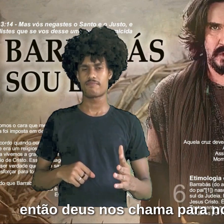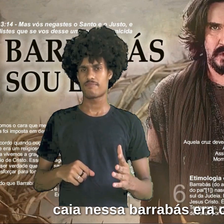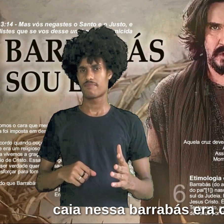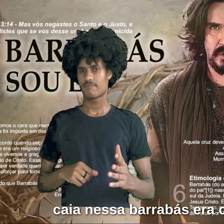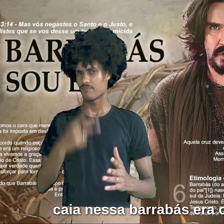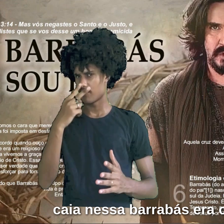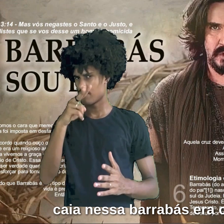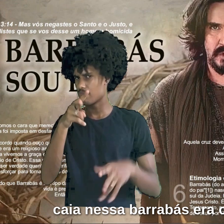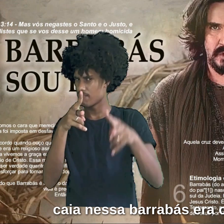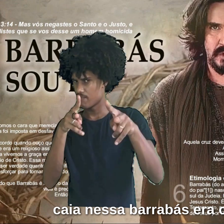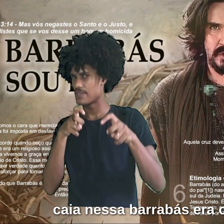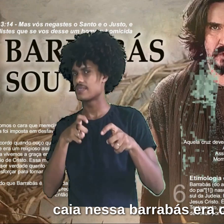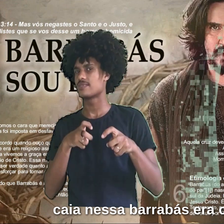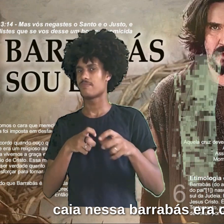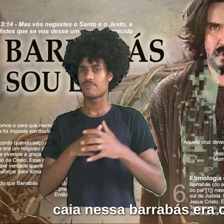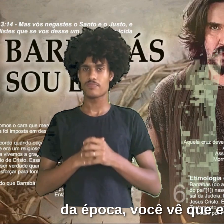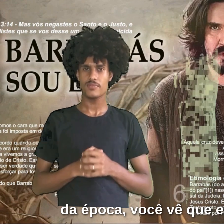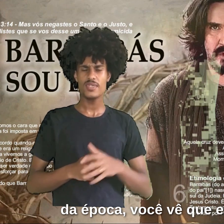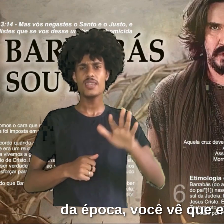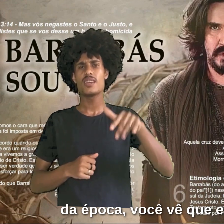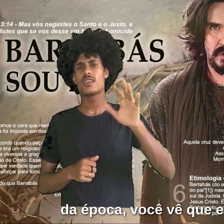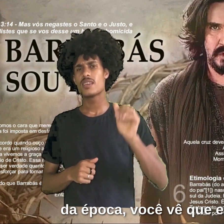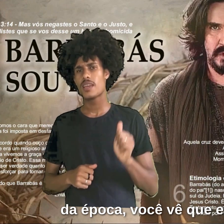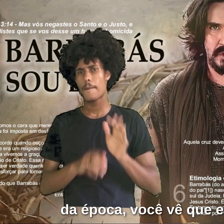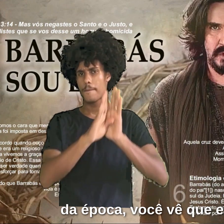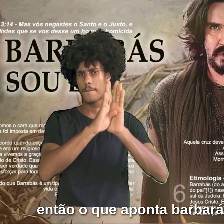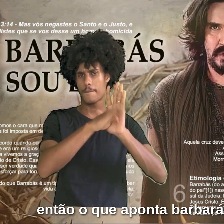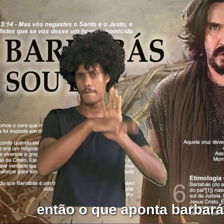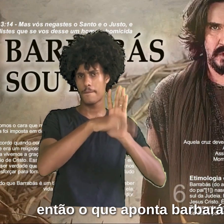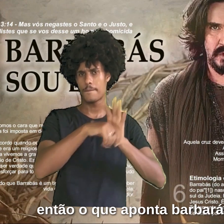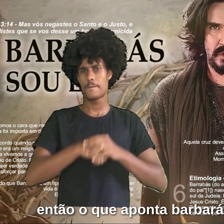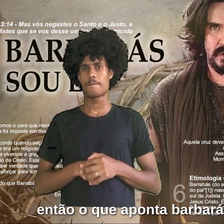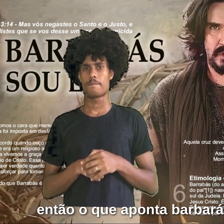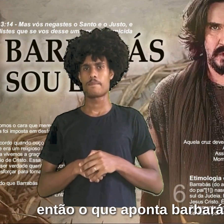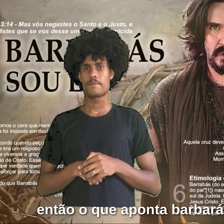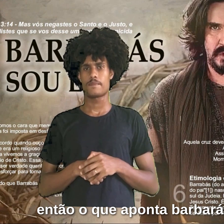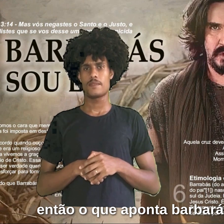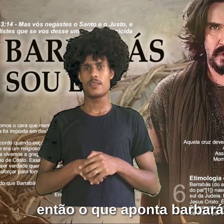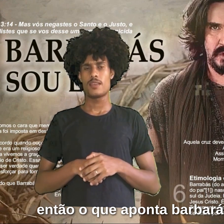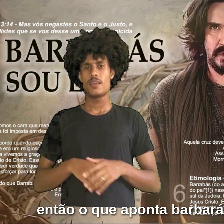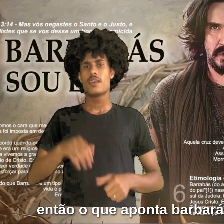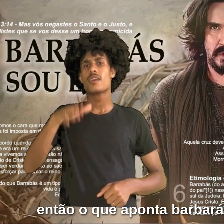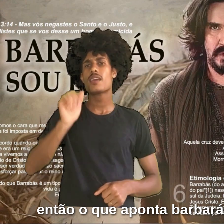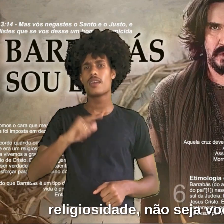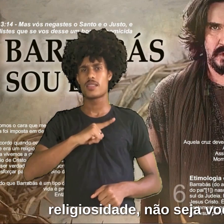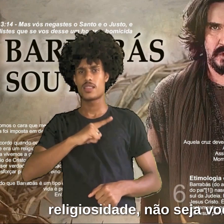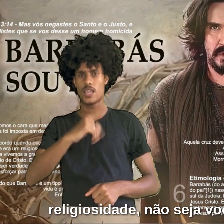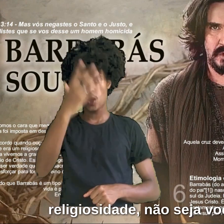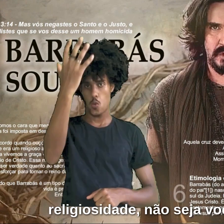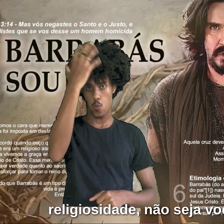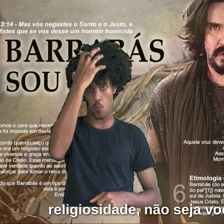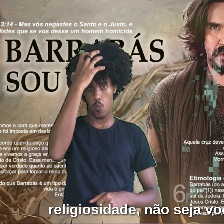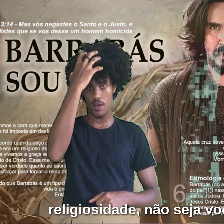não caia nessa, irmãos. Barrabás era o tipo do religioso da época. Você vê que ele era um zelote. Então o que aponta Barrabás? Aponta para uma